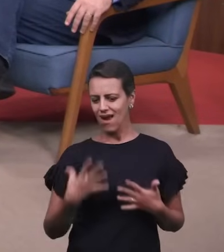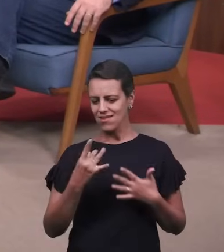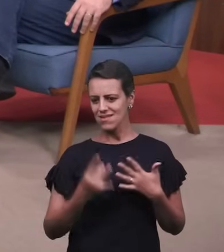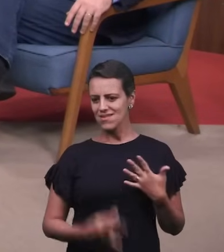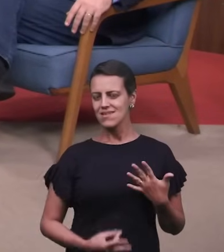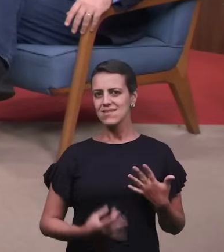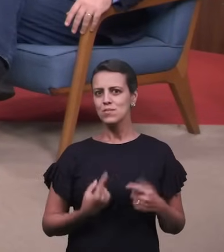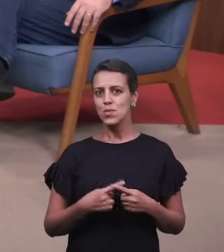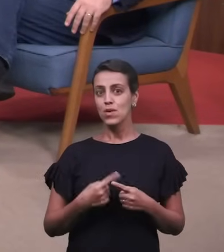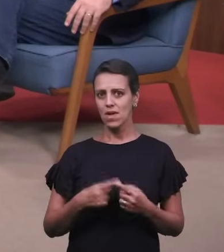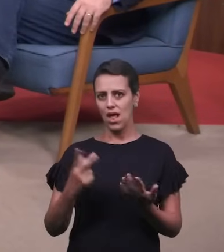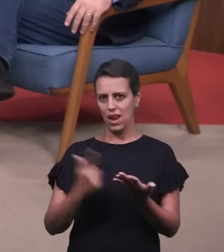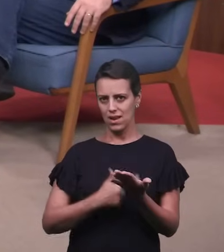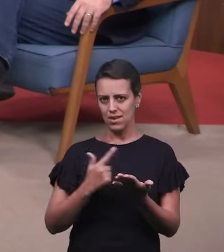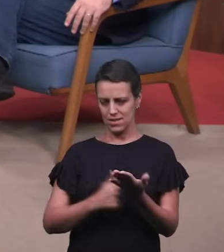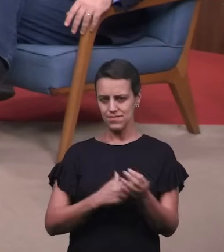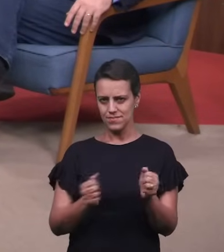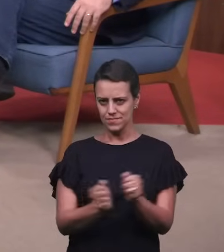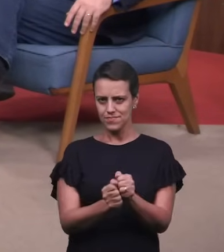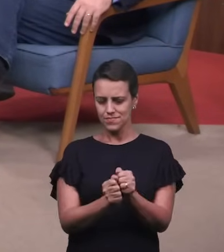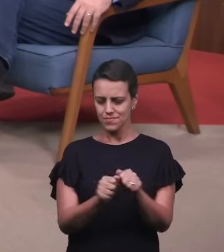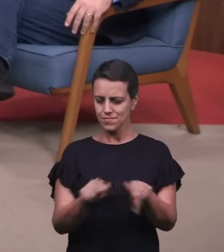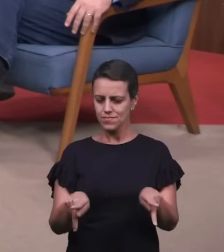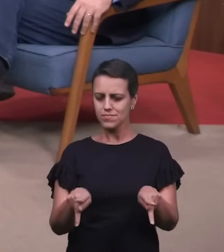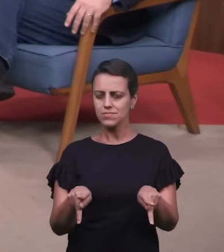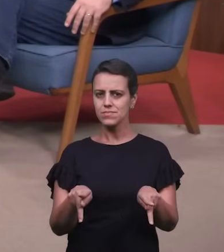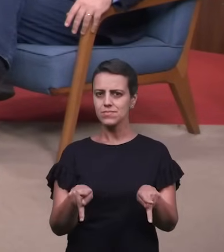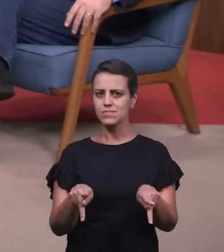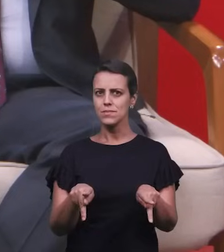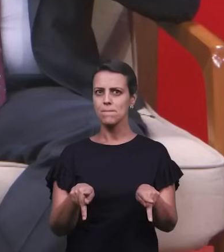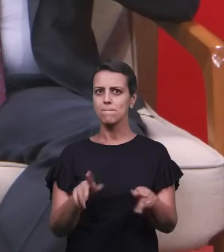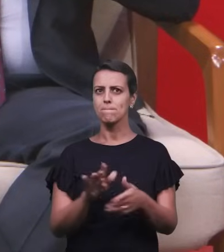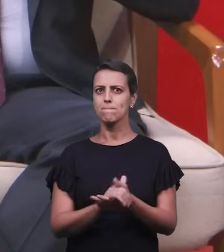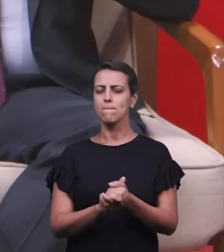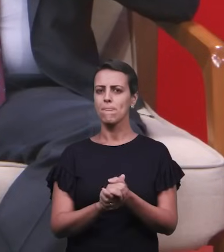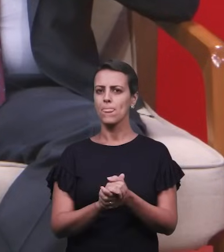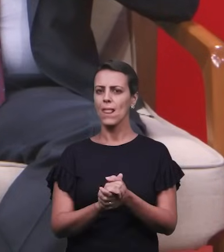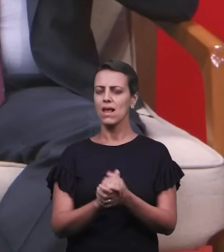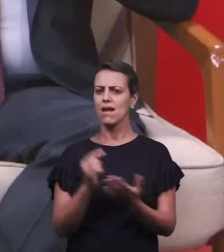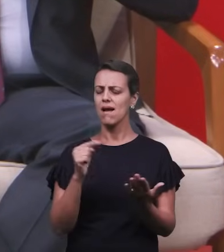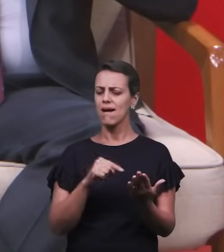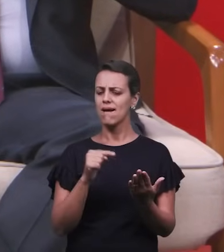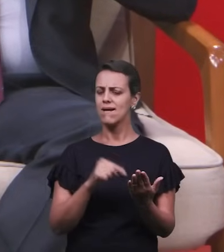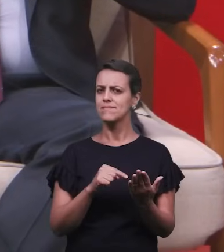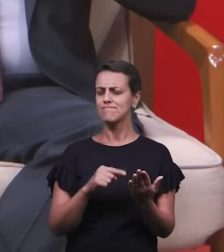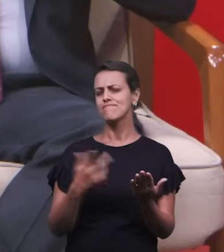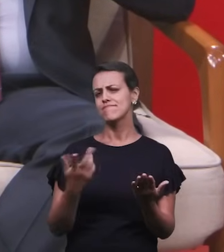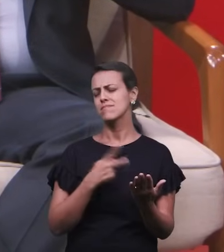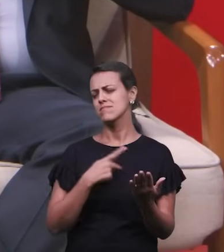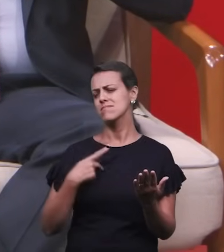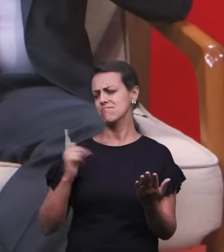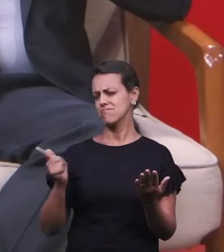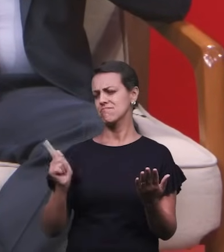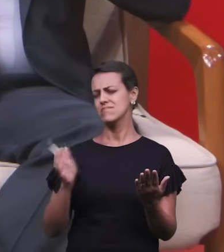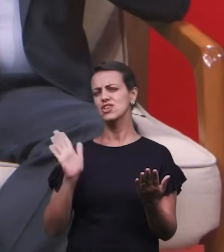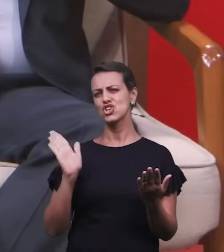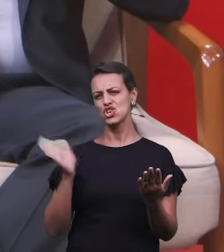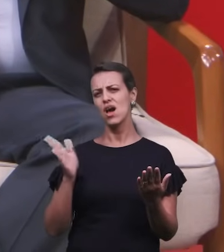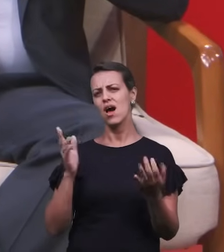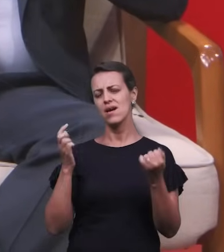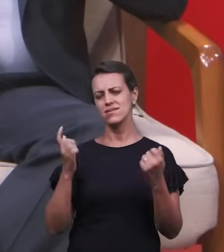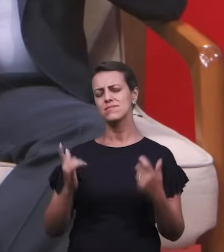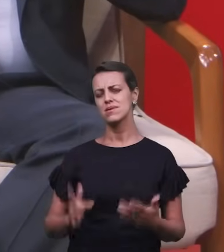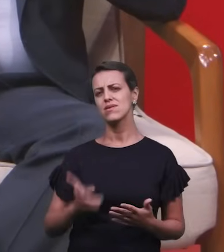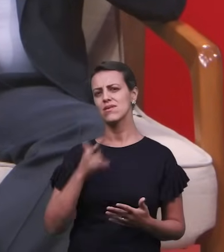entre o Apocalipse, as pessoas... O Apocalipse, quando aborda... Isso até o pastor Redutti falando